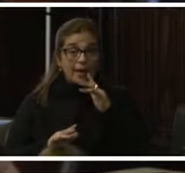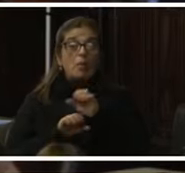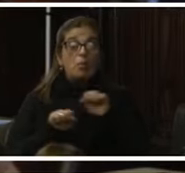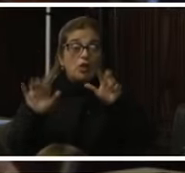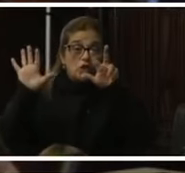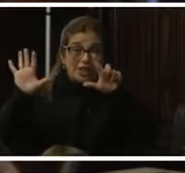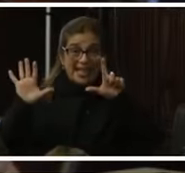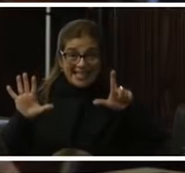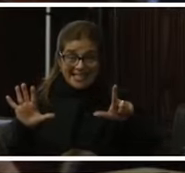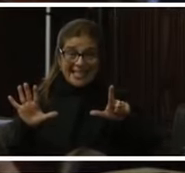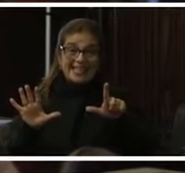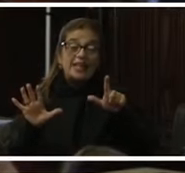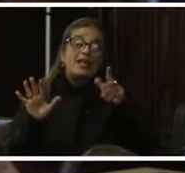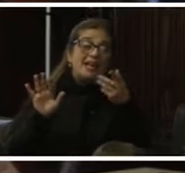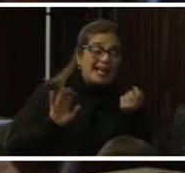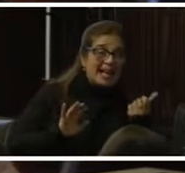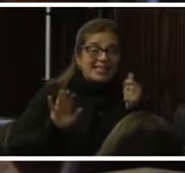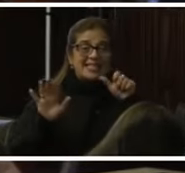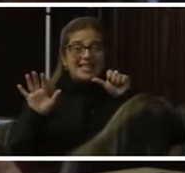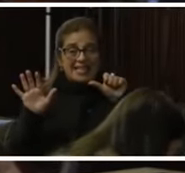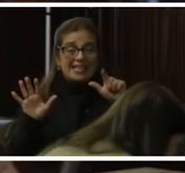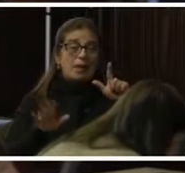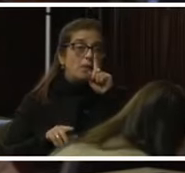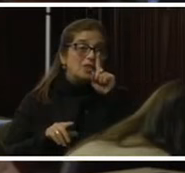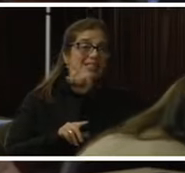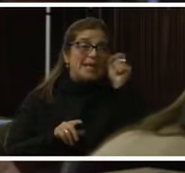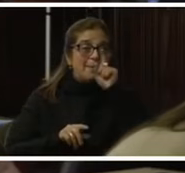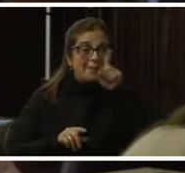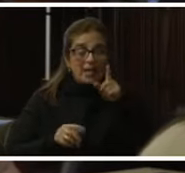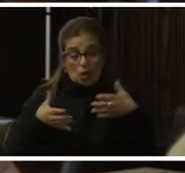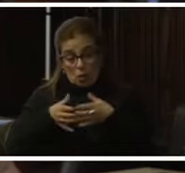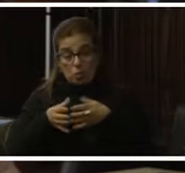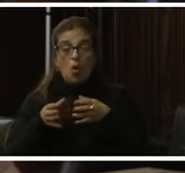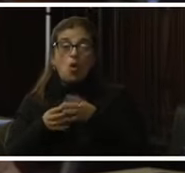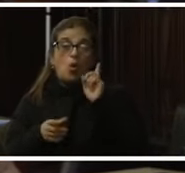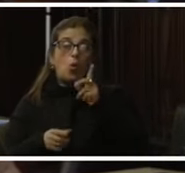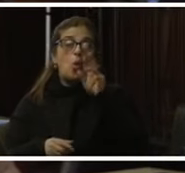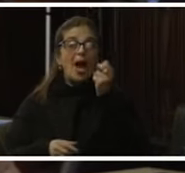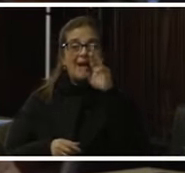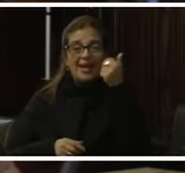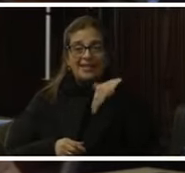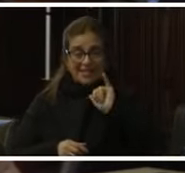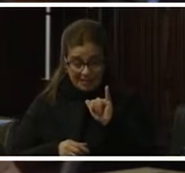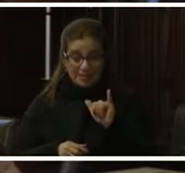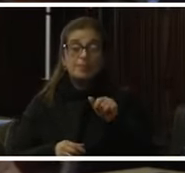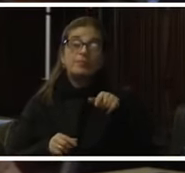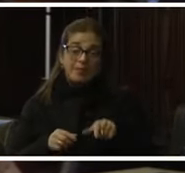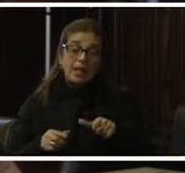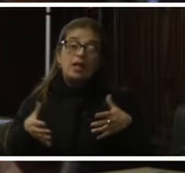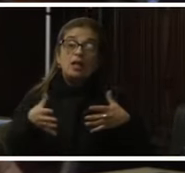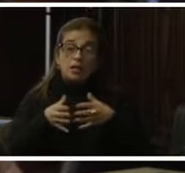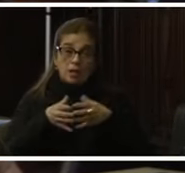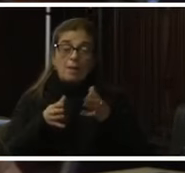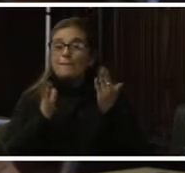7,69 por 100 mil como é o caso do guarani caiuá triplo em relação à média nacional e